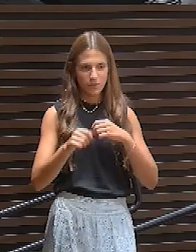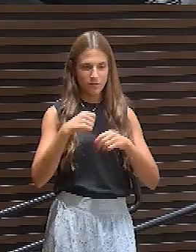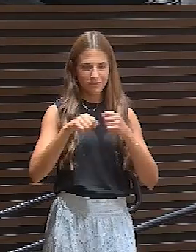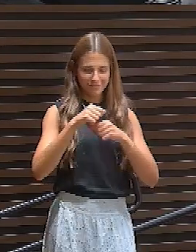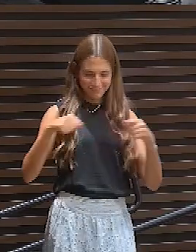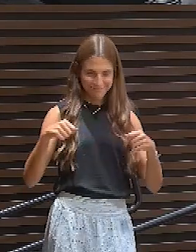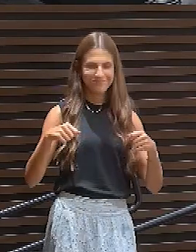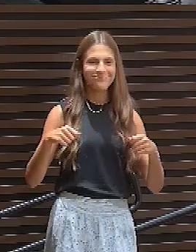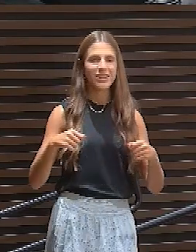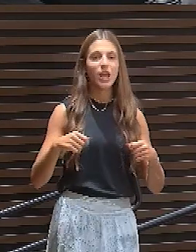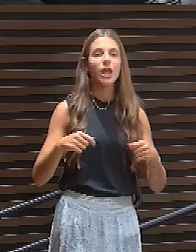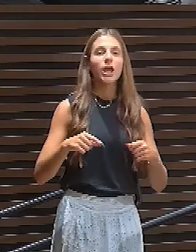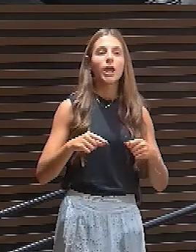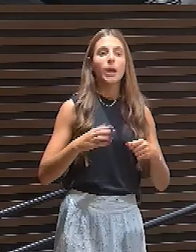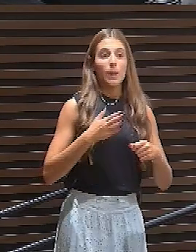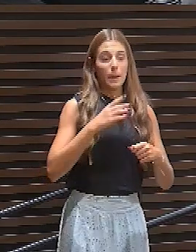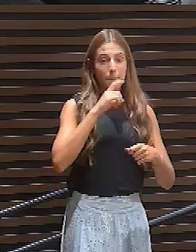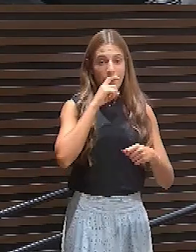mim.